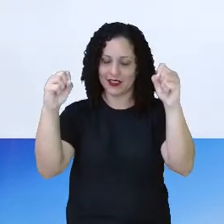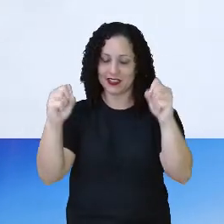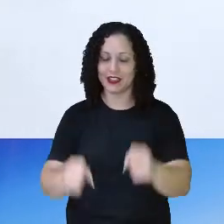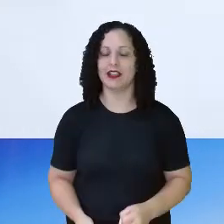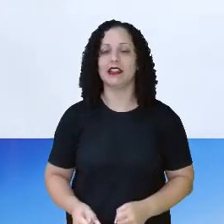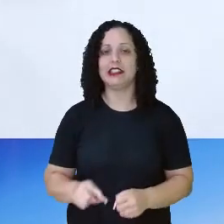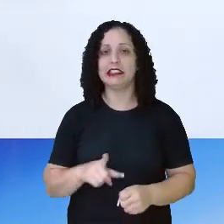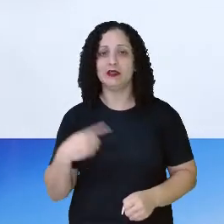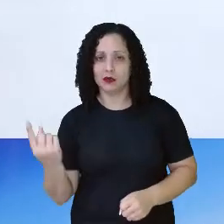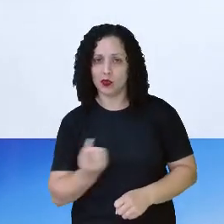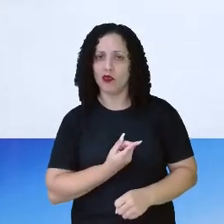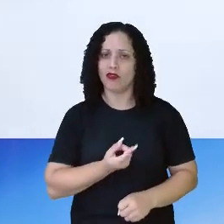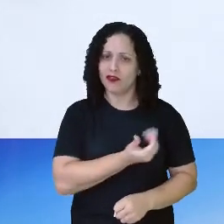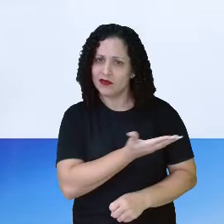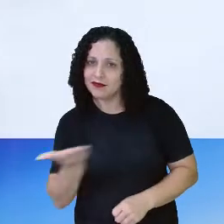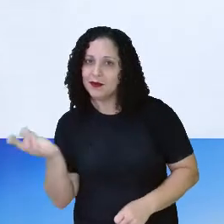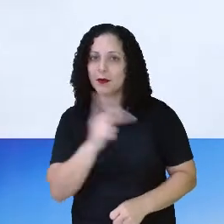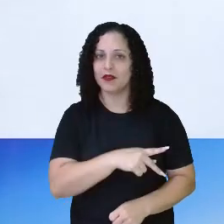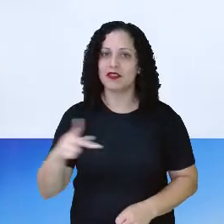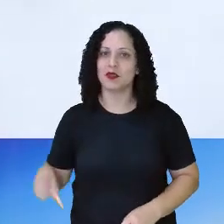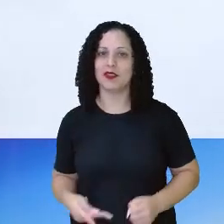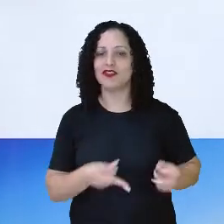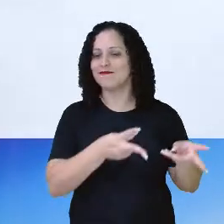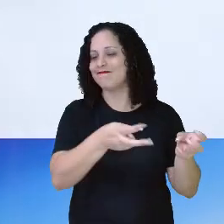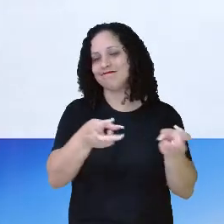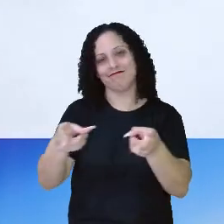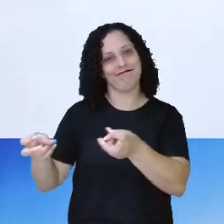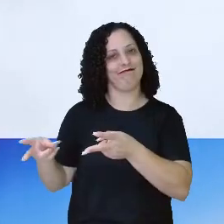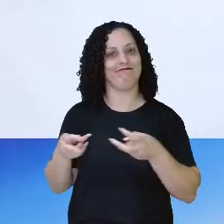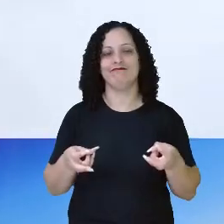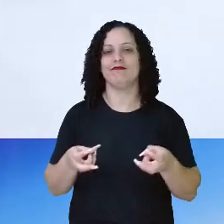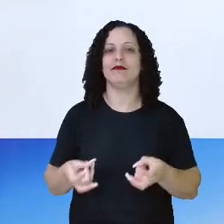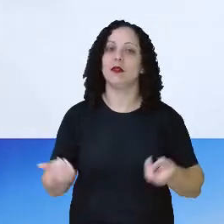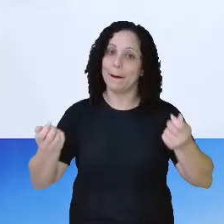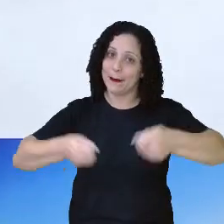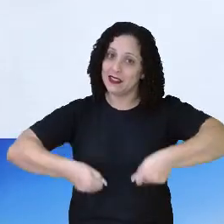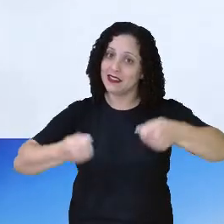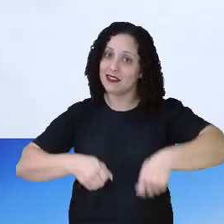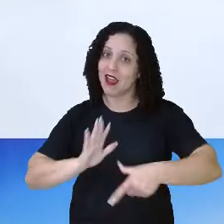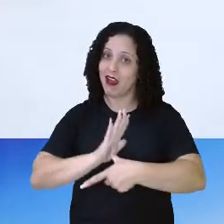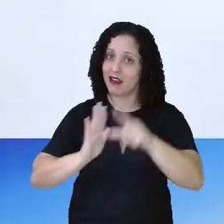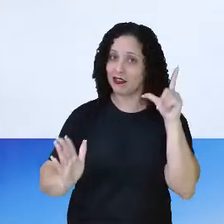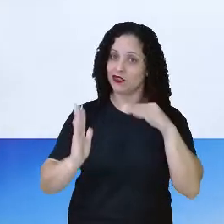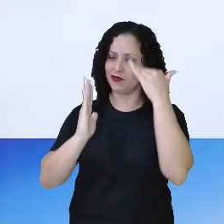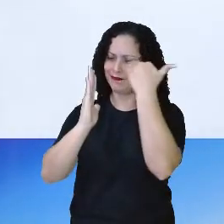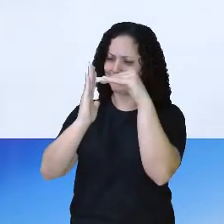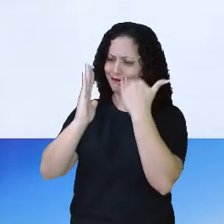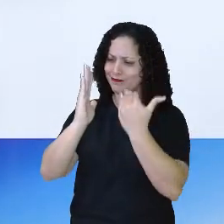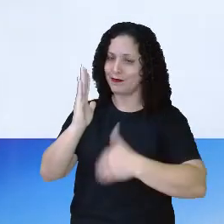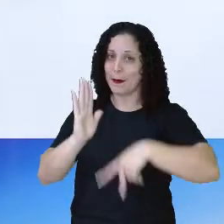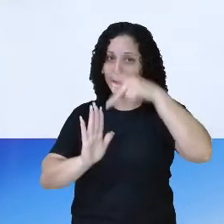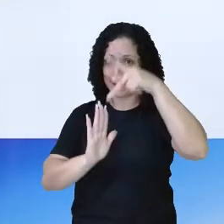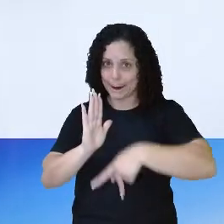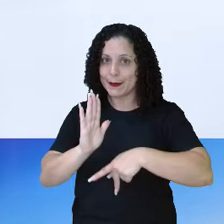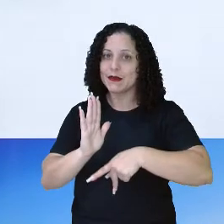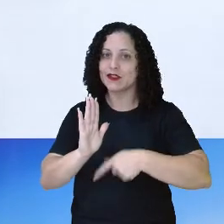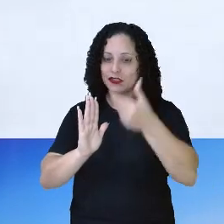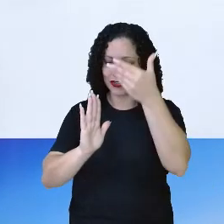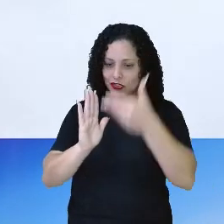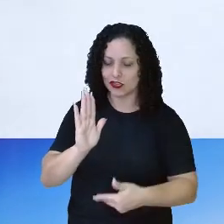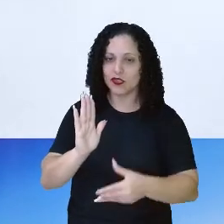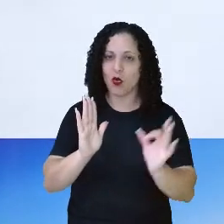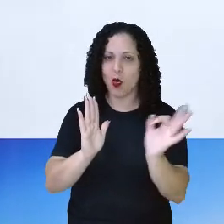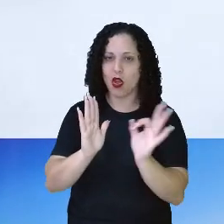professores, nem percebemos, não é? Então é importante esse planejamento para que a gente consiga encaixar todo esse perfil